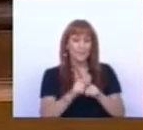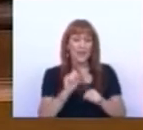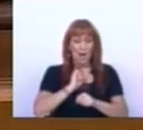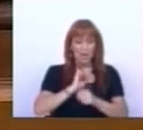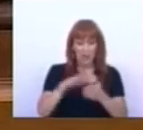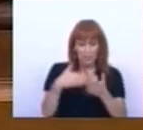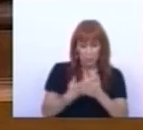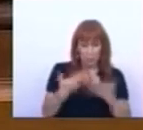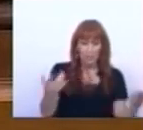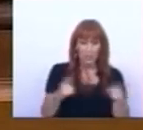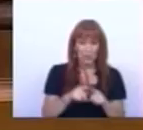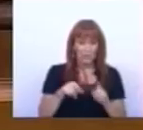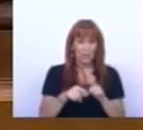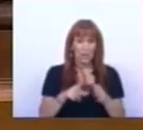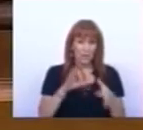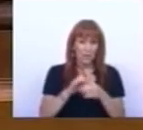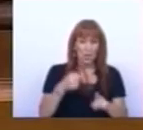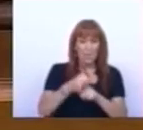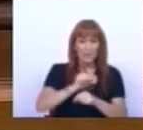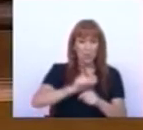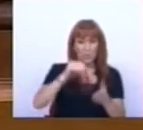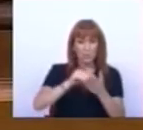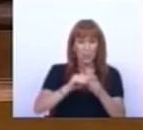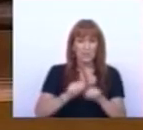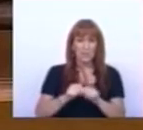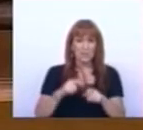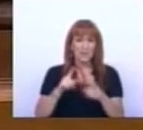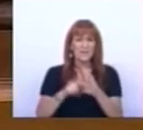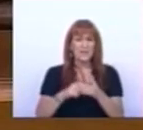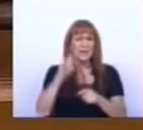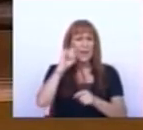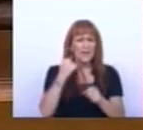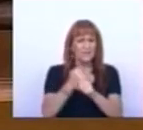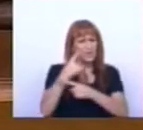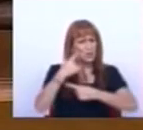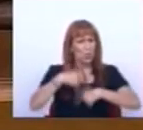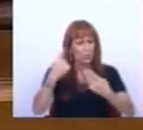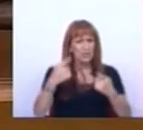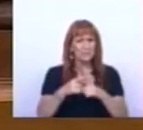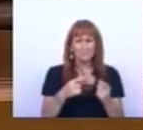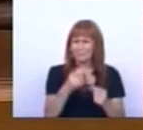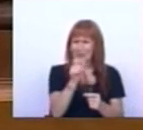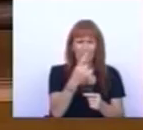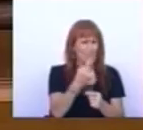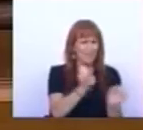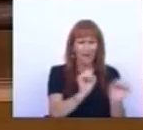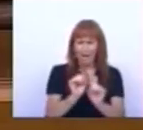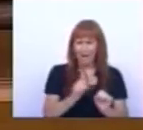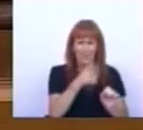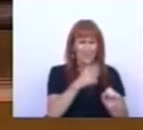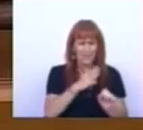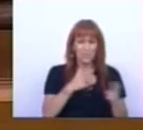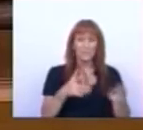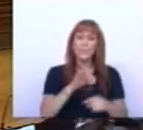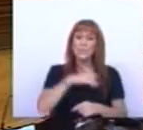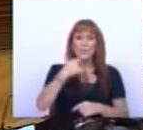nossas propostas relativas ao combate à pobreza e à necessidade de garantir serviços públicos, nem uma palavra.